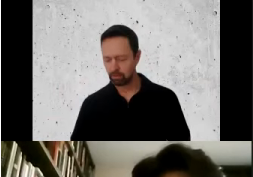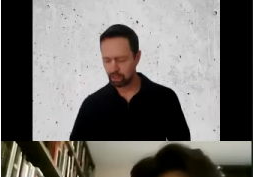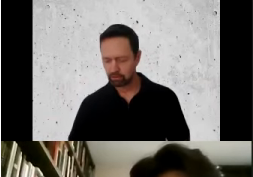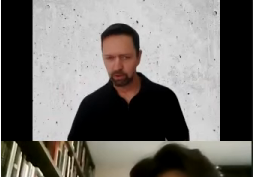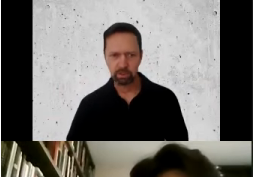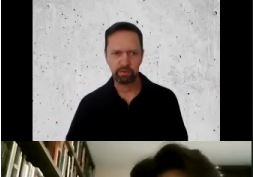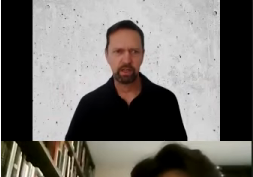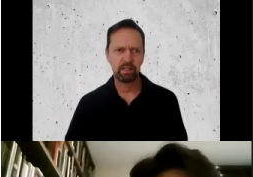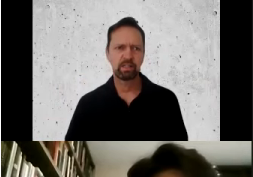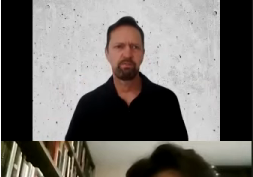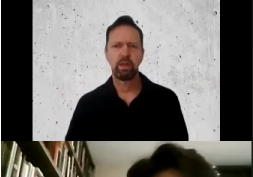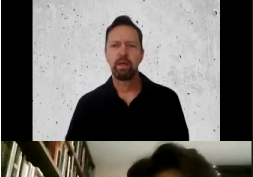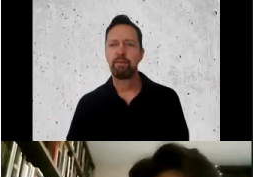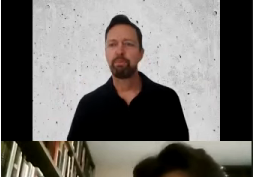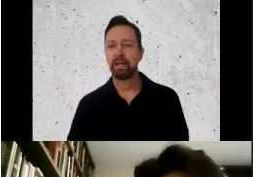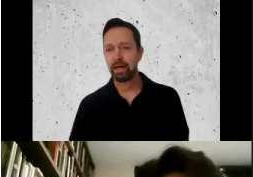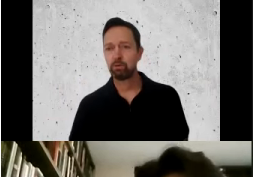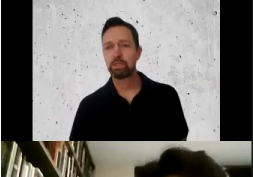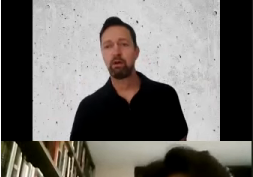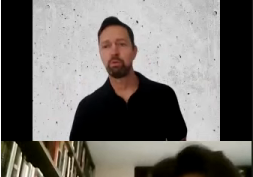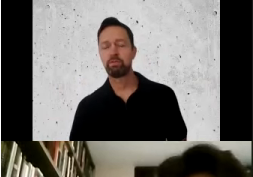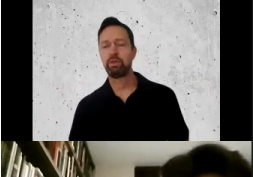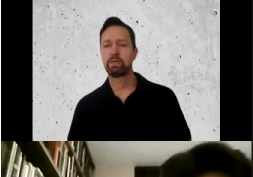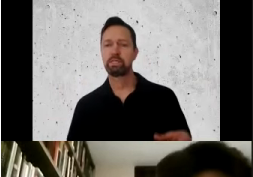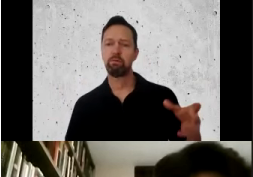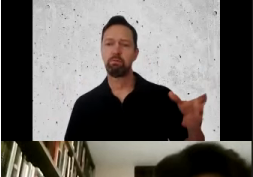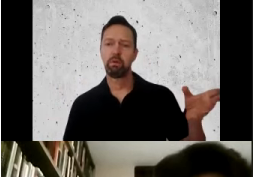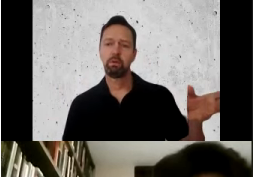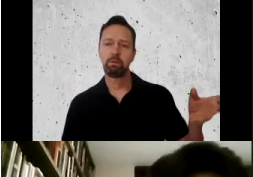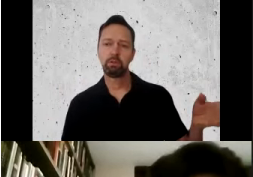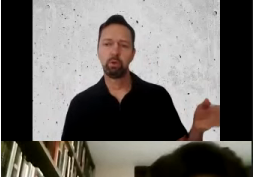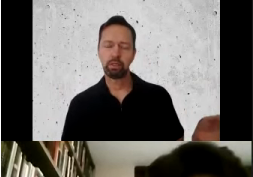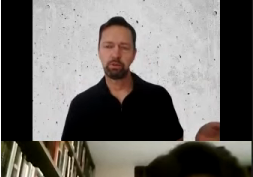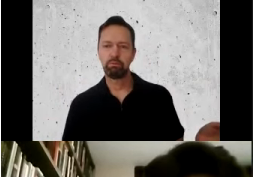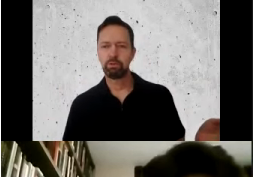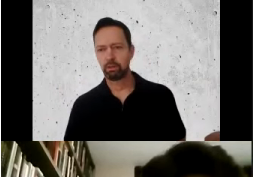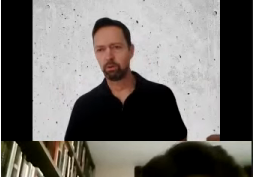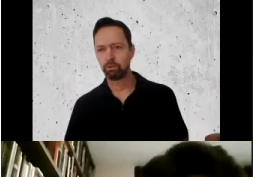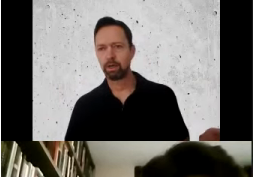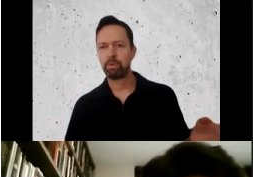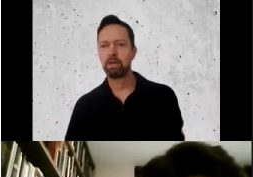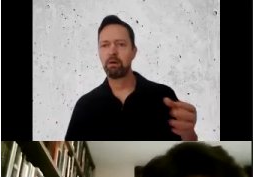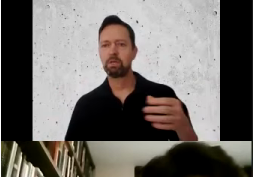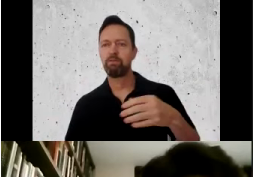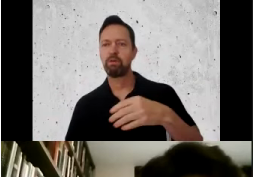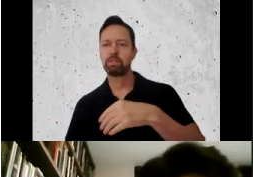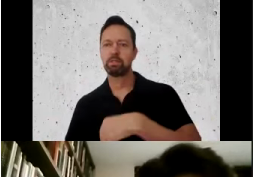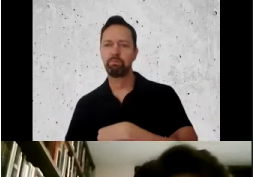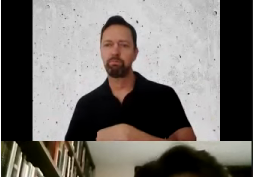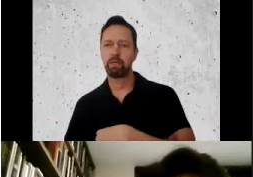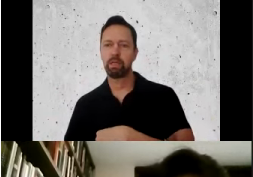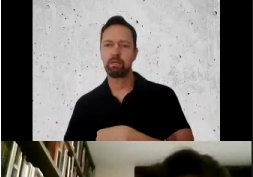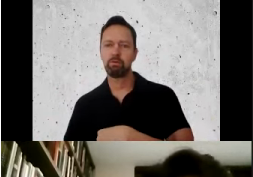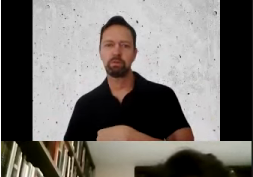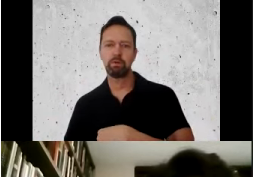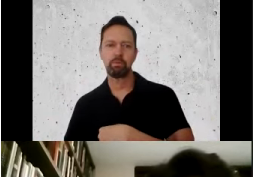se organizam em várias formas diferentes. Empregados, tem algumas firmas são dono do capital, mas tem firmas que